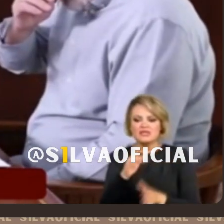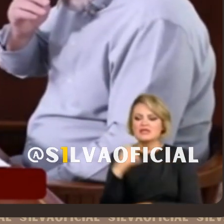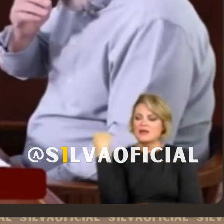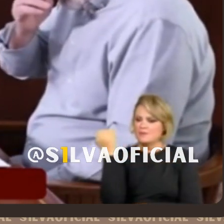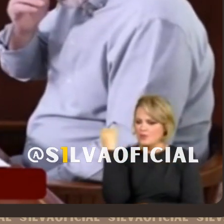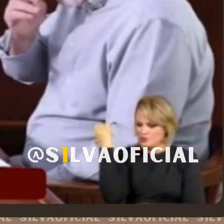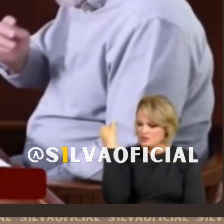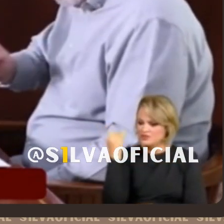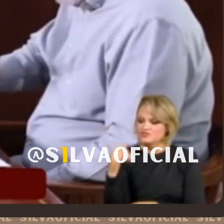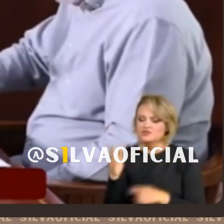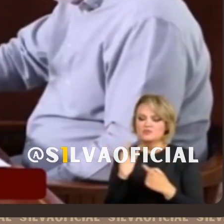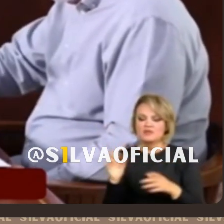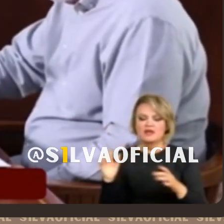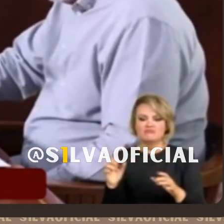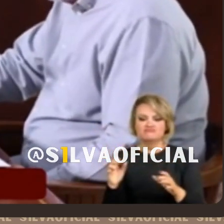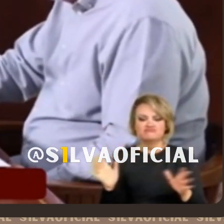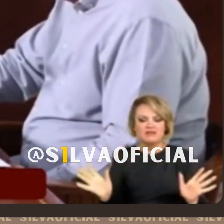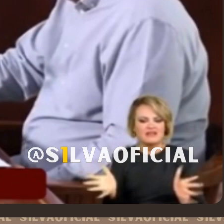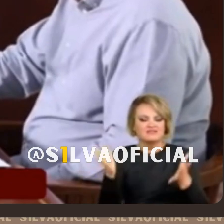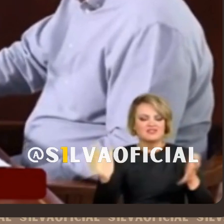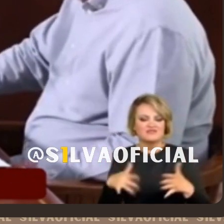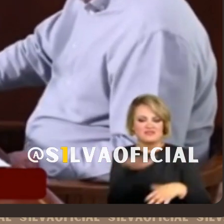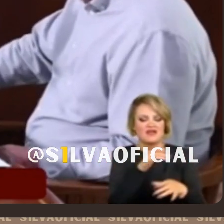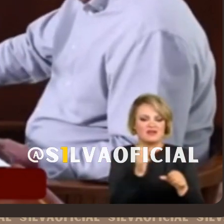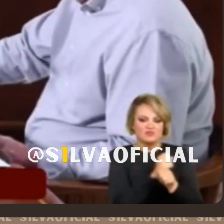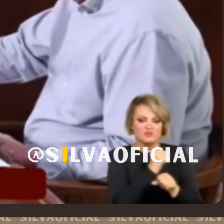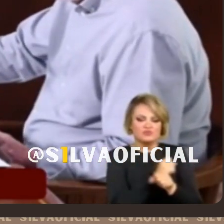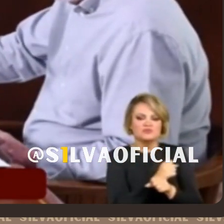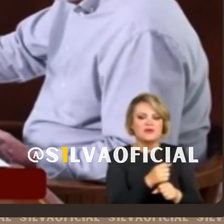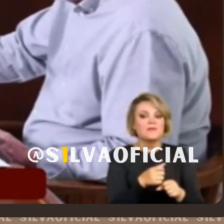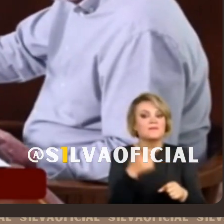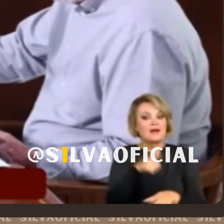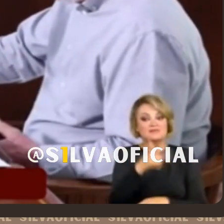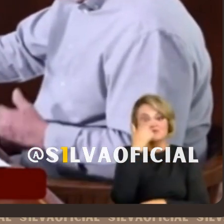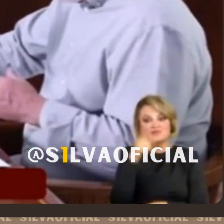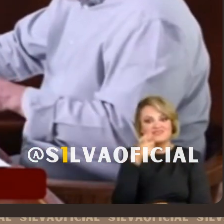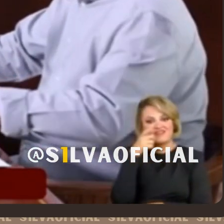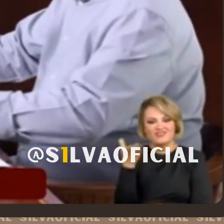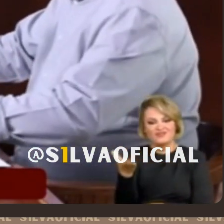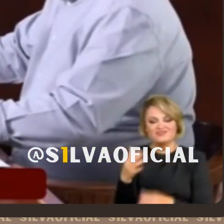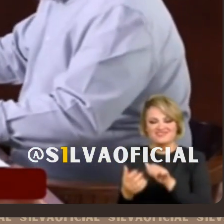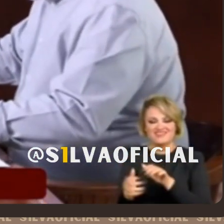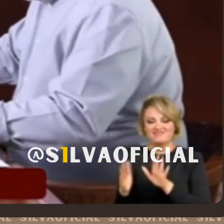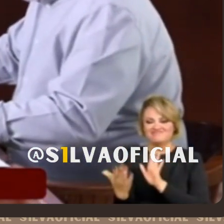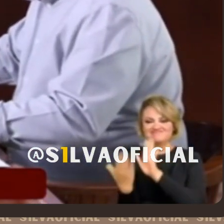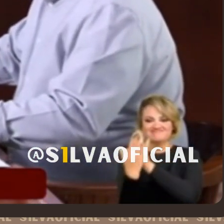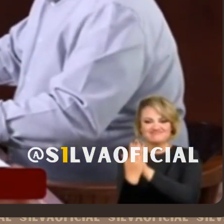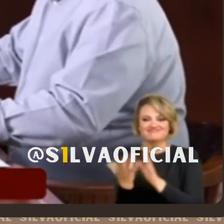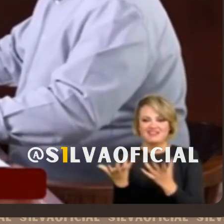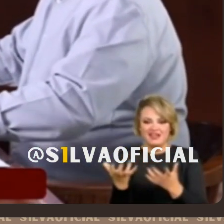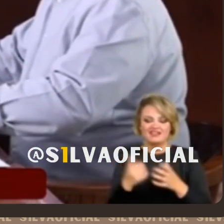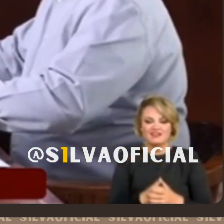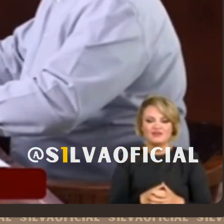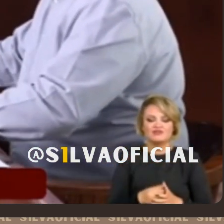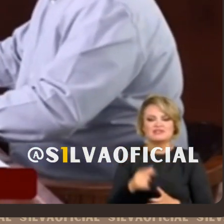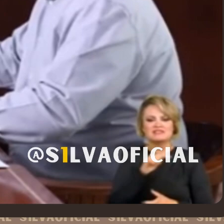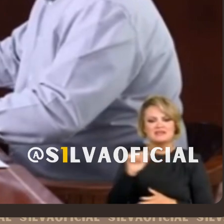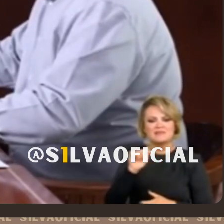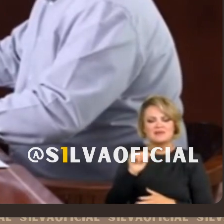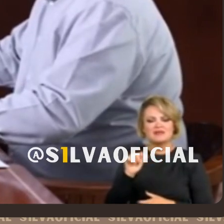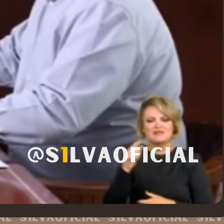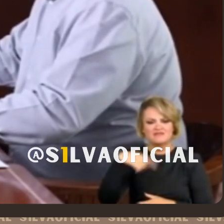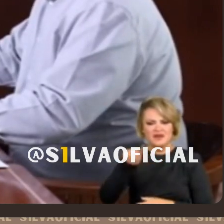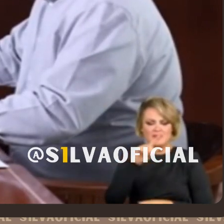iniciativas, mas também porque as pessoas querem te ver, né? Quer dizer, agora, essa semana, o senhor vai para, primeiro, Piauí, essa, né? Essa semana depois... é o seguinte, como eu vou